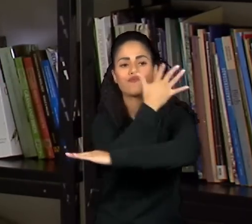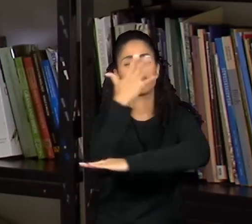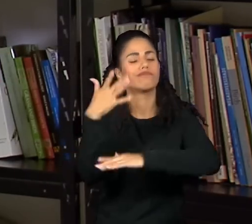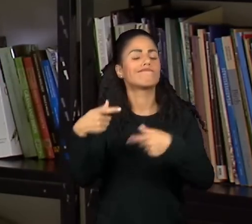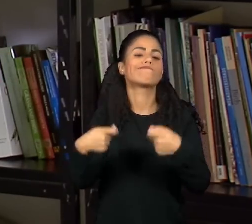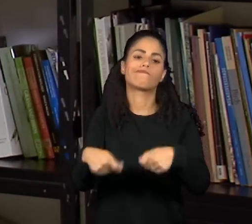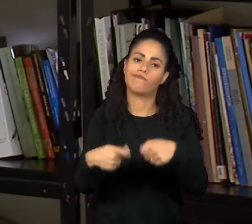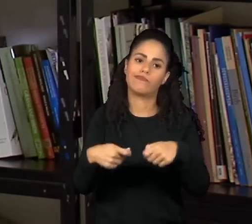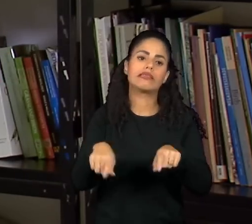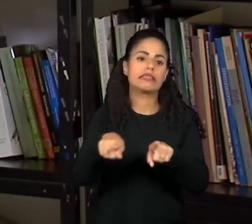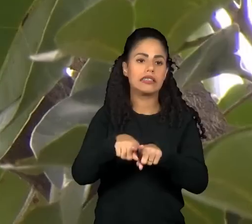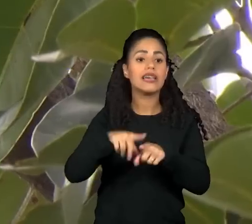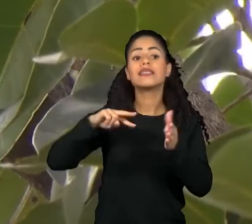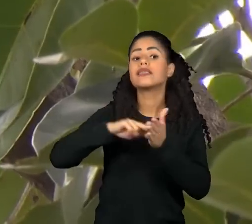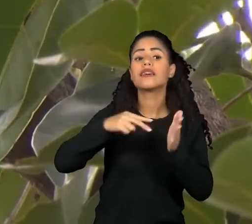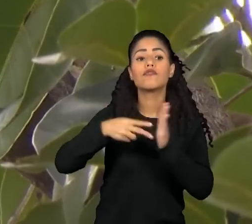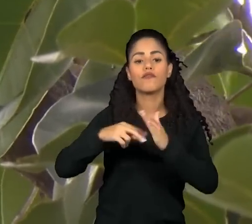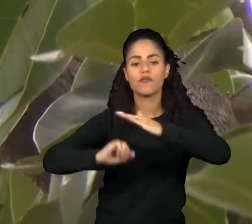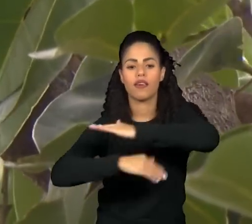biodiversidade é cuidar da nossa saúde também.